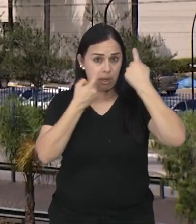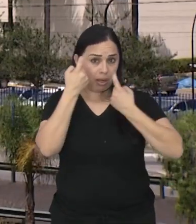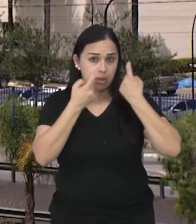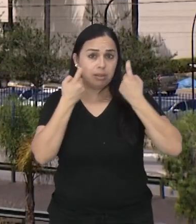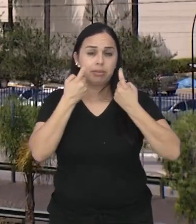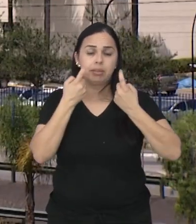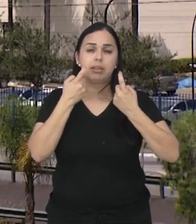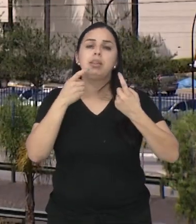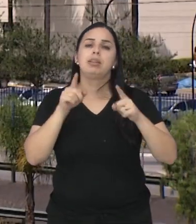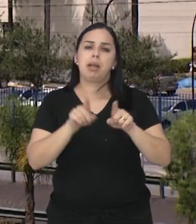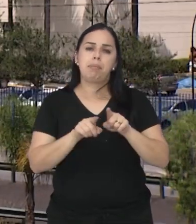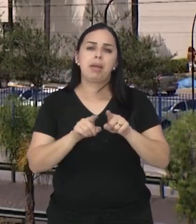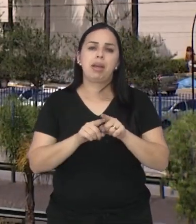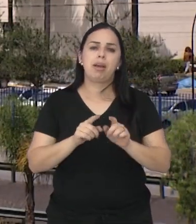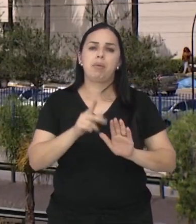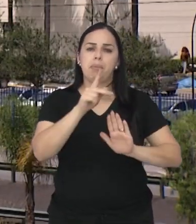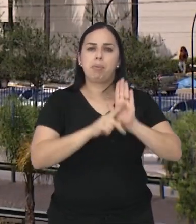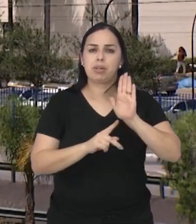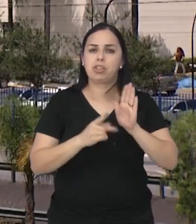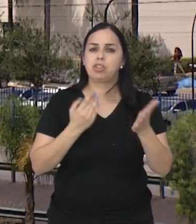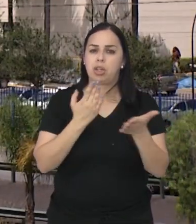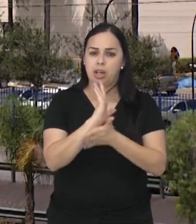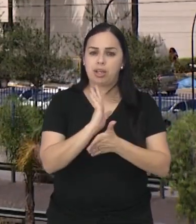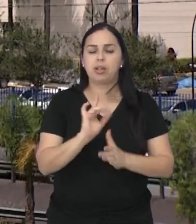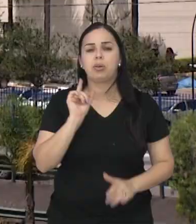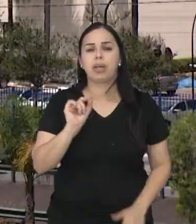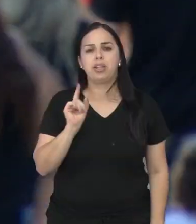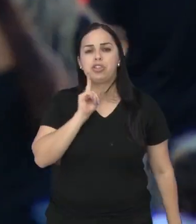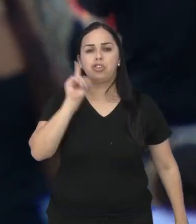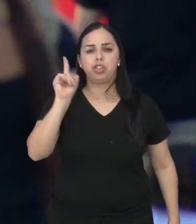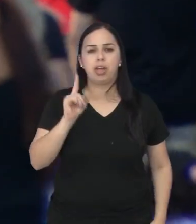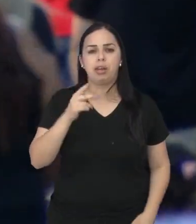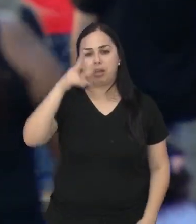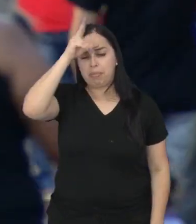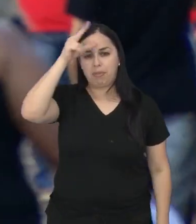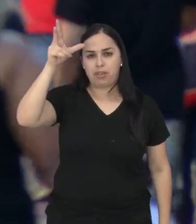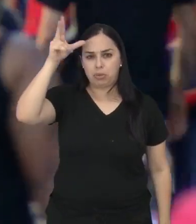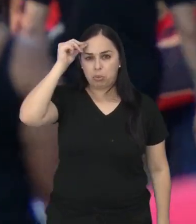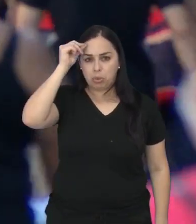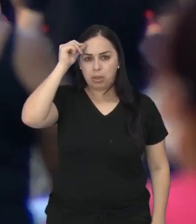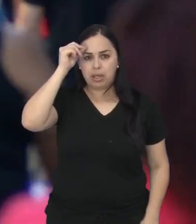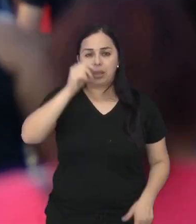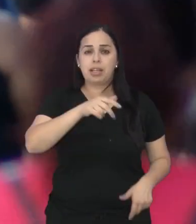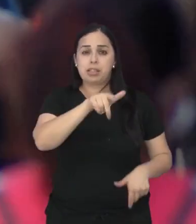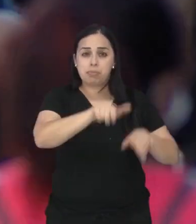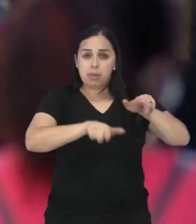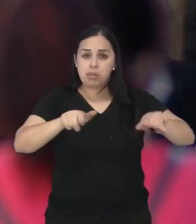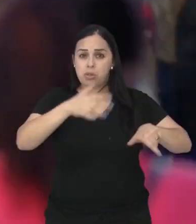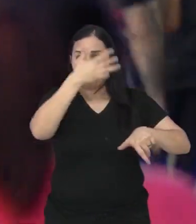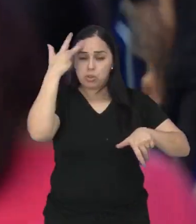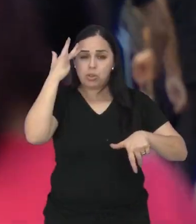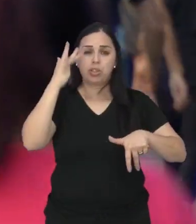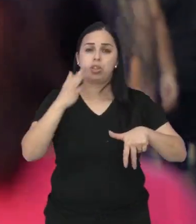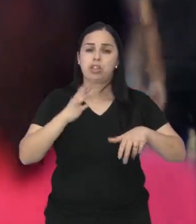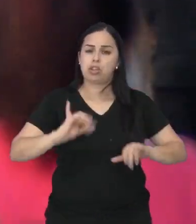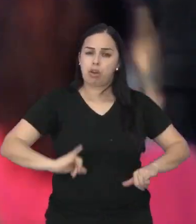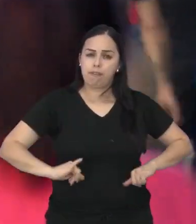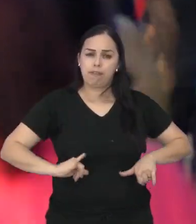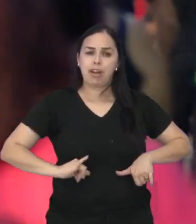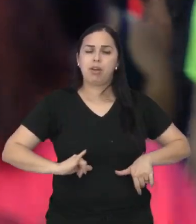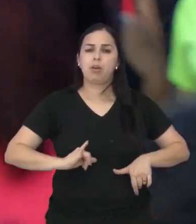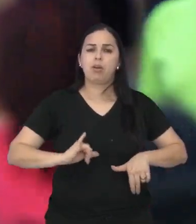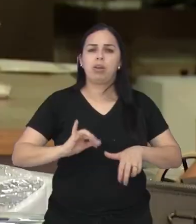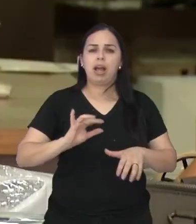José, os parlamentares também aprovaram uma lei que cria o Dia Municipal das Vítimas de Acidentes e Doenças do Trabalho. O